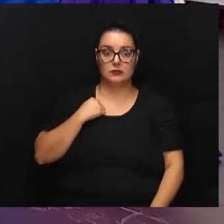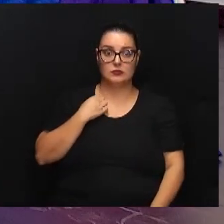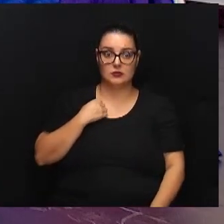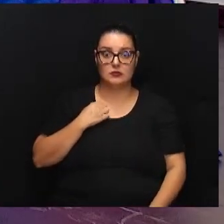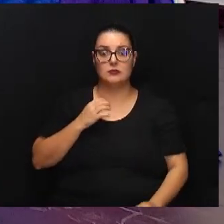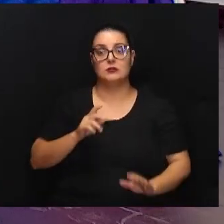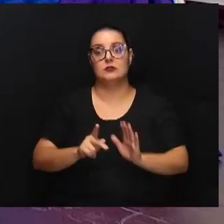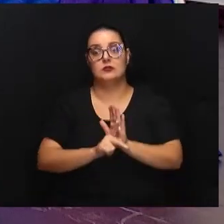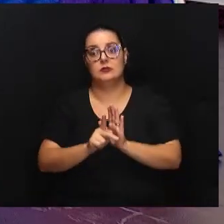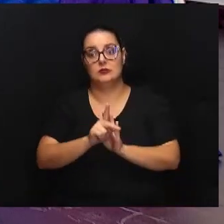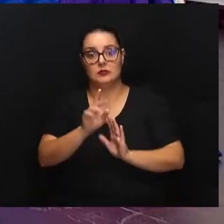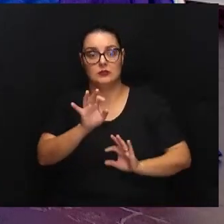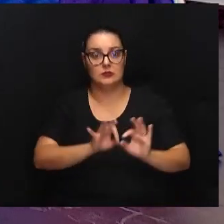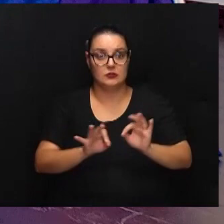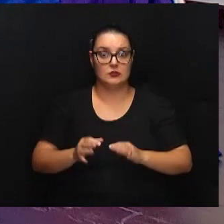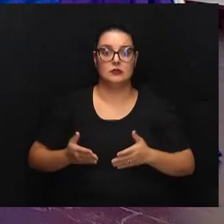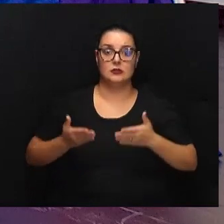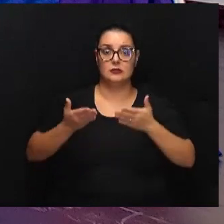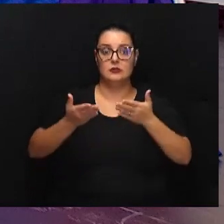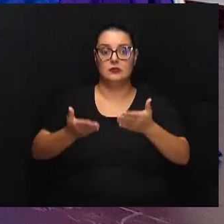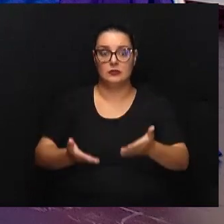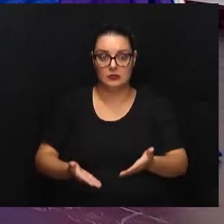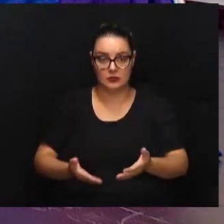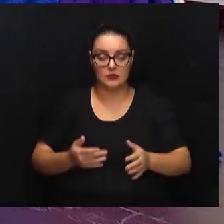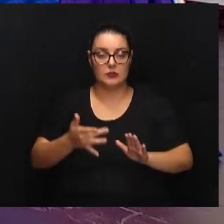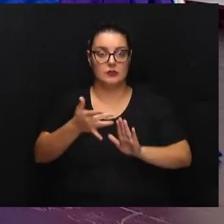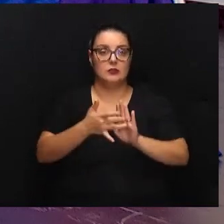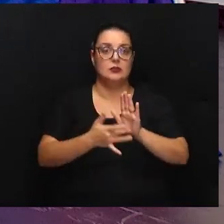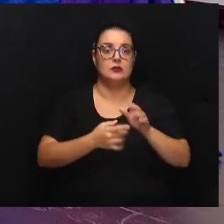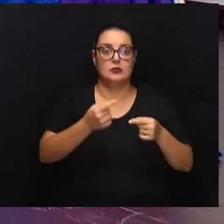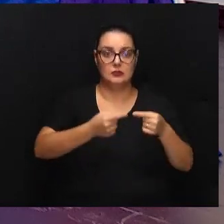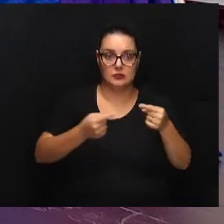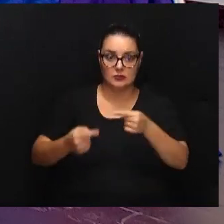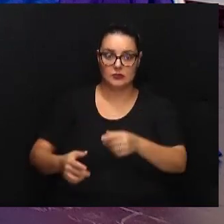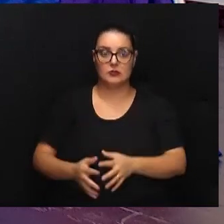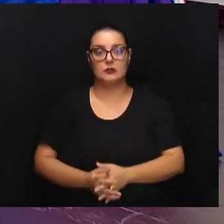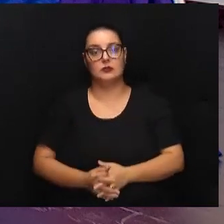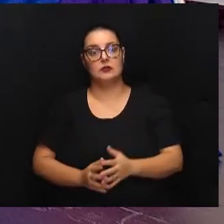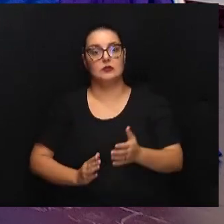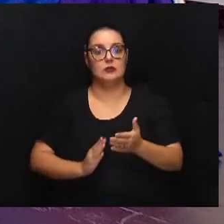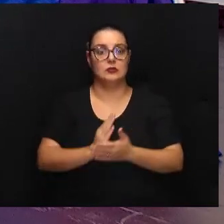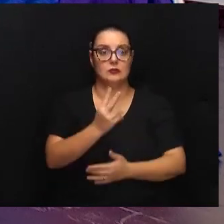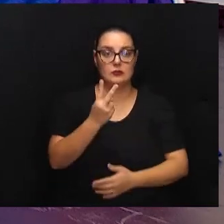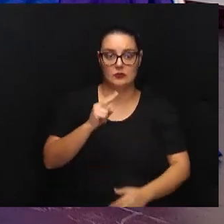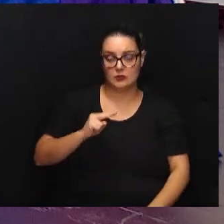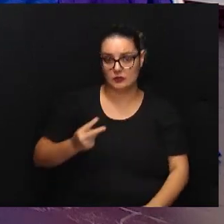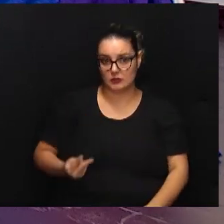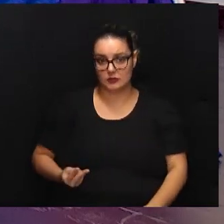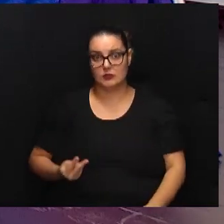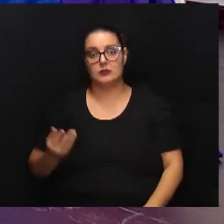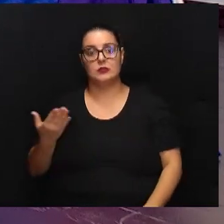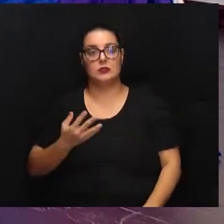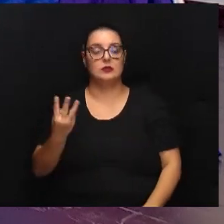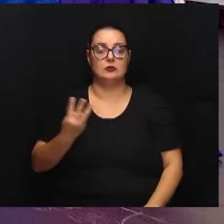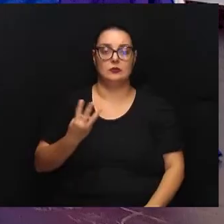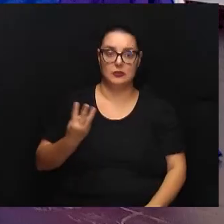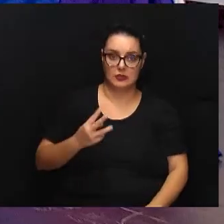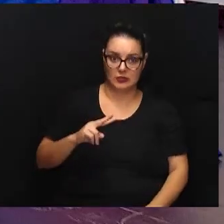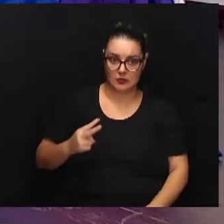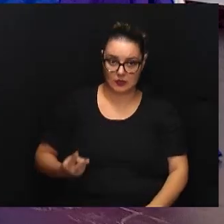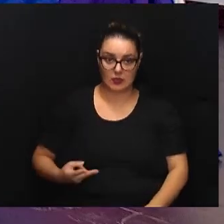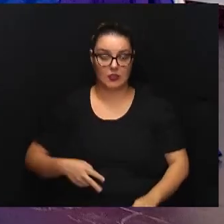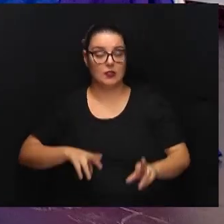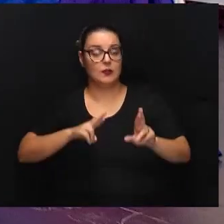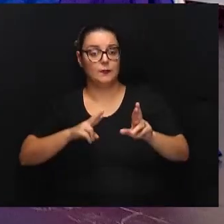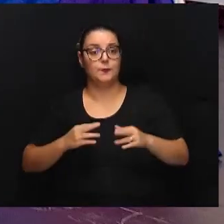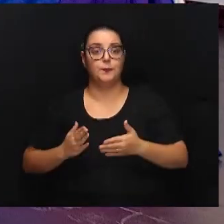de discutir, mas já foi, né, aprovado por 2 vezes, agora vai ser uma terceira, que a gente espera muito que passe, e se não passar, que vem a 4ª, 5ª, e a gente